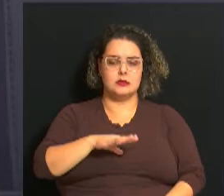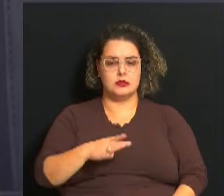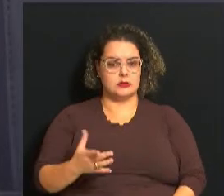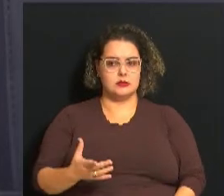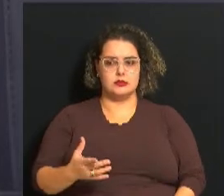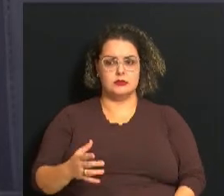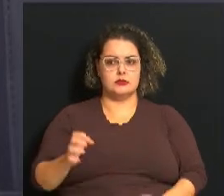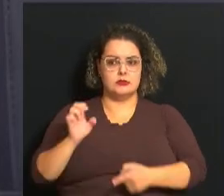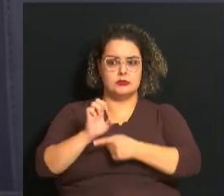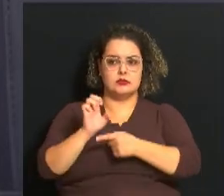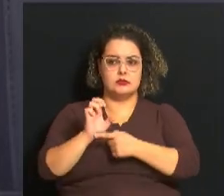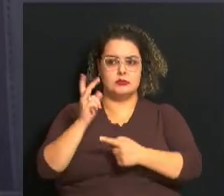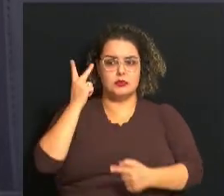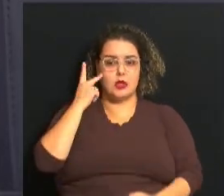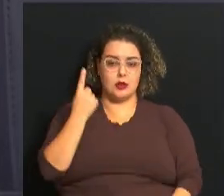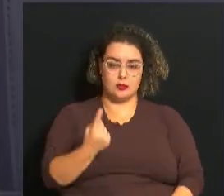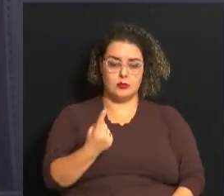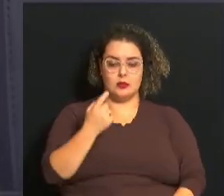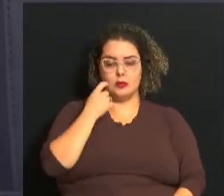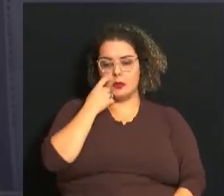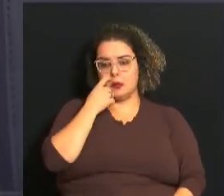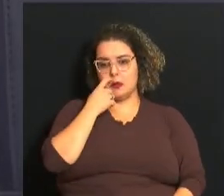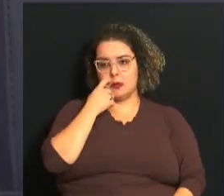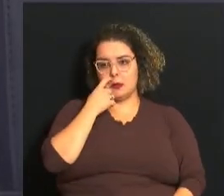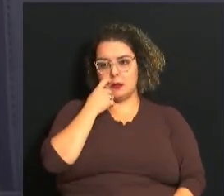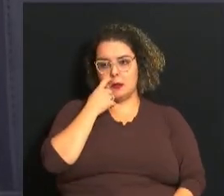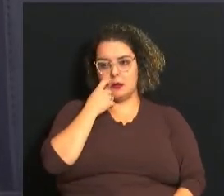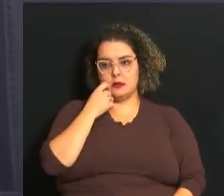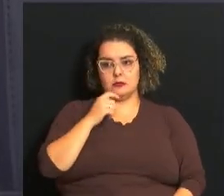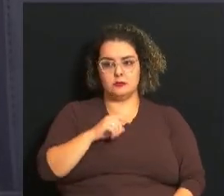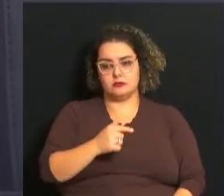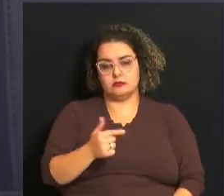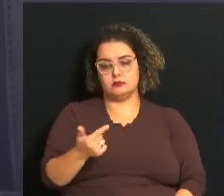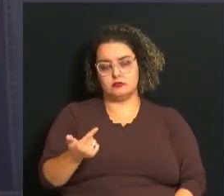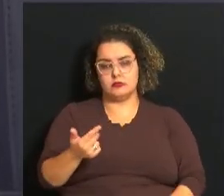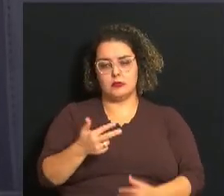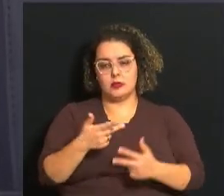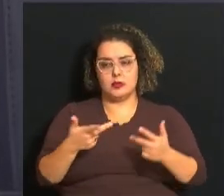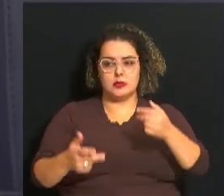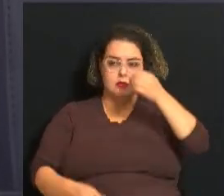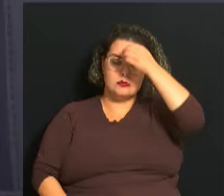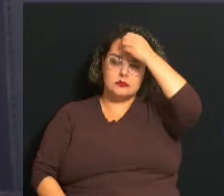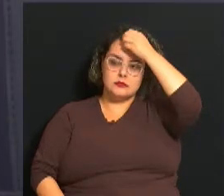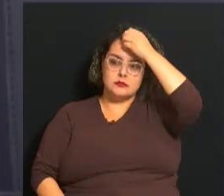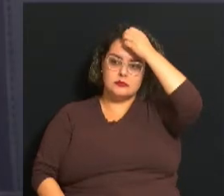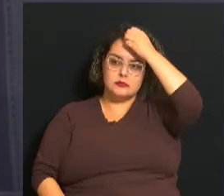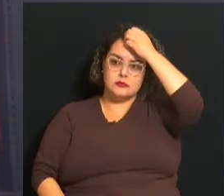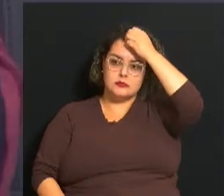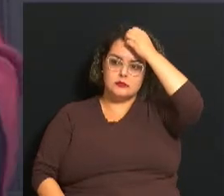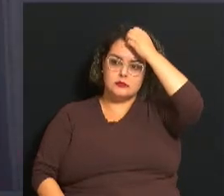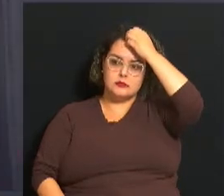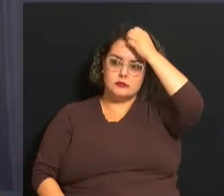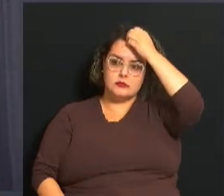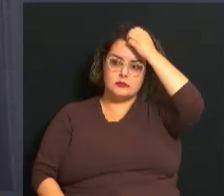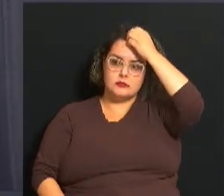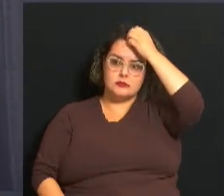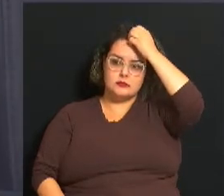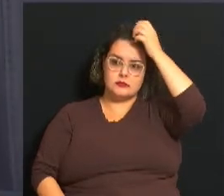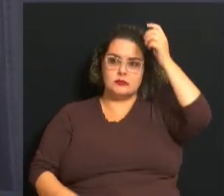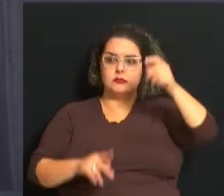estado de São Paulo mesmo tem uma mas que não serve um para muito né haja Vista a situação aí dos professores categoria